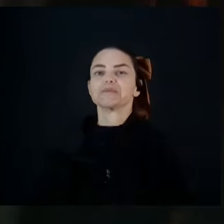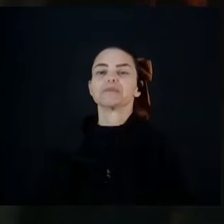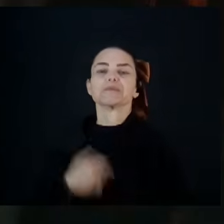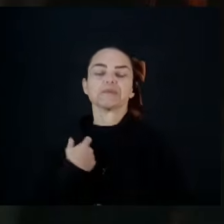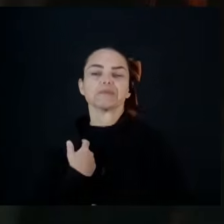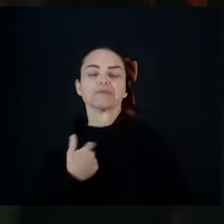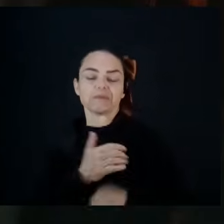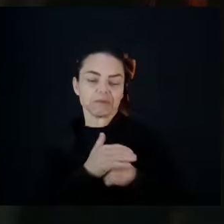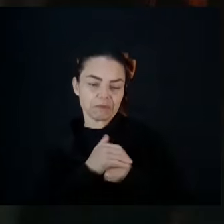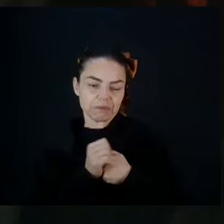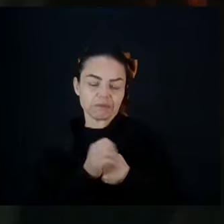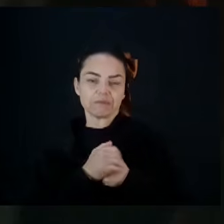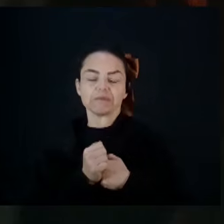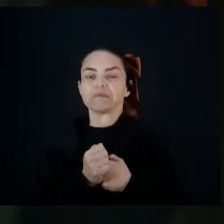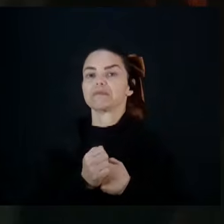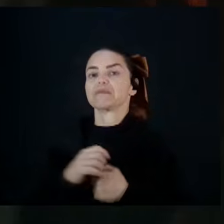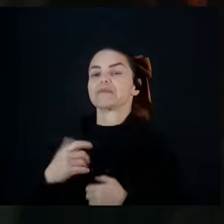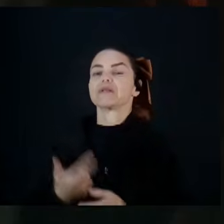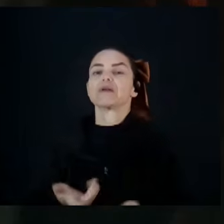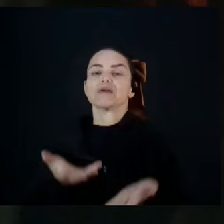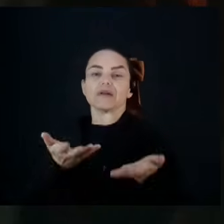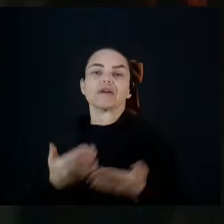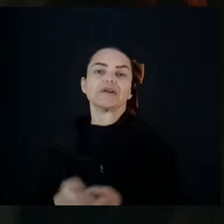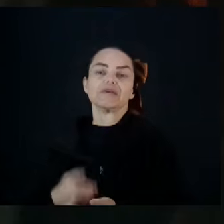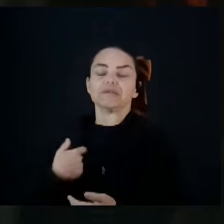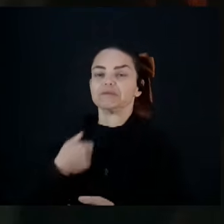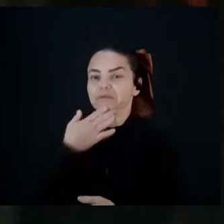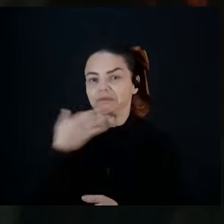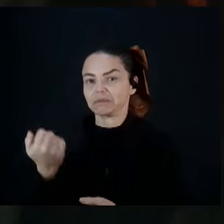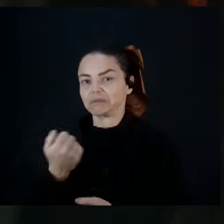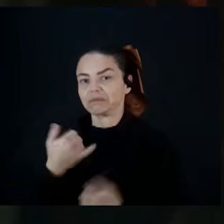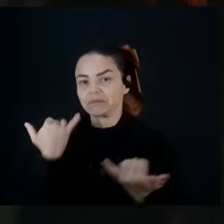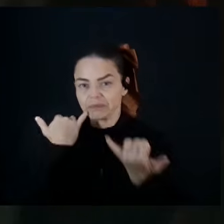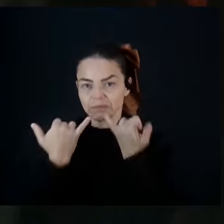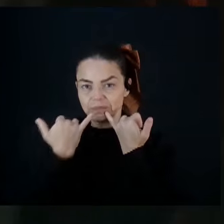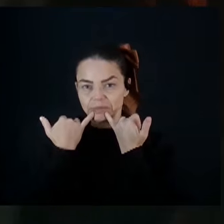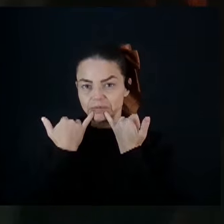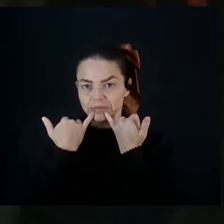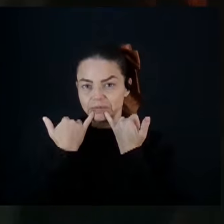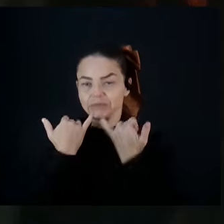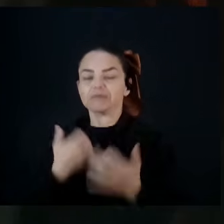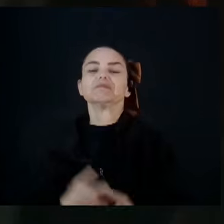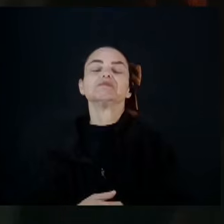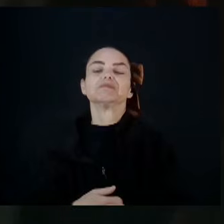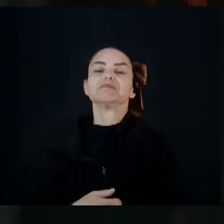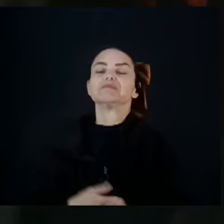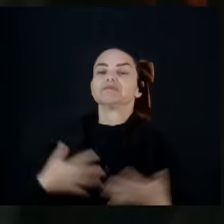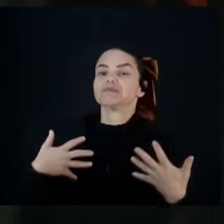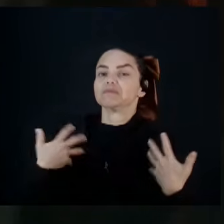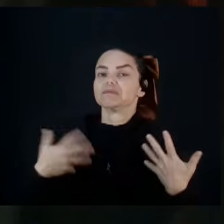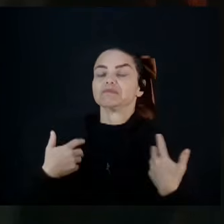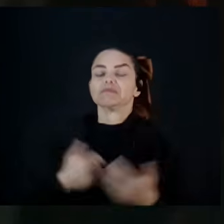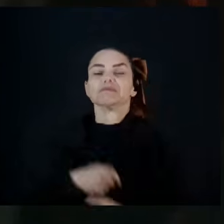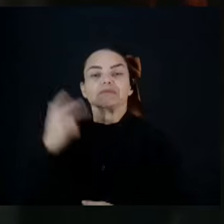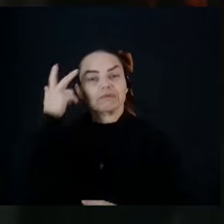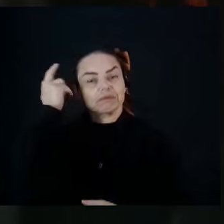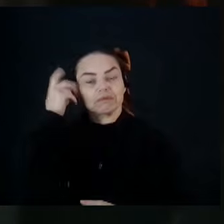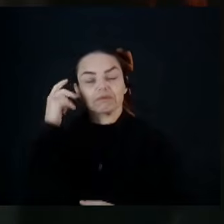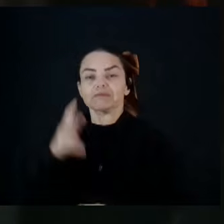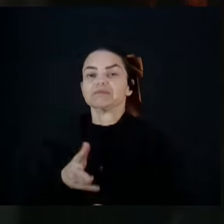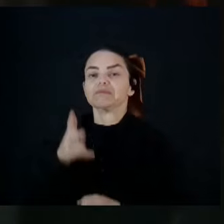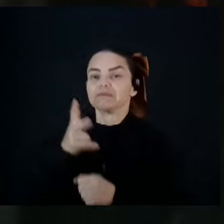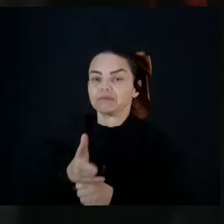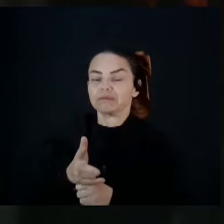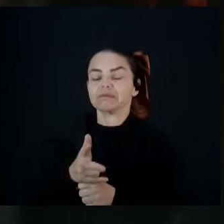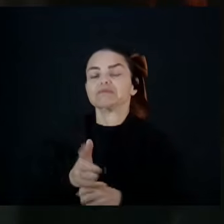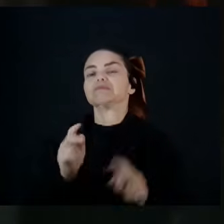com dinamismo, para levar até você a melhor informação e entretenimento. E amanhã nós temos Estúdio Câmara de novo. Nós vamos